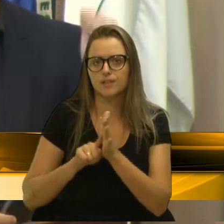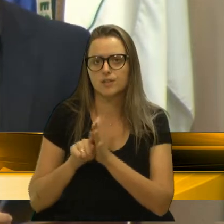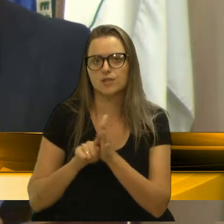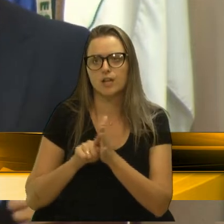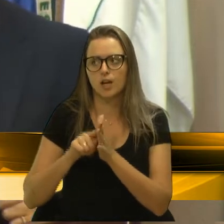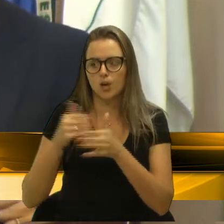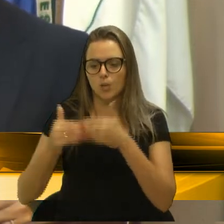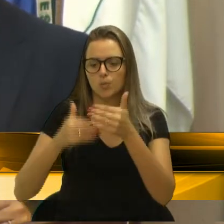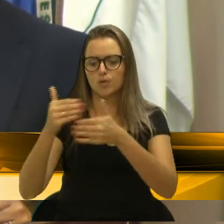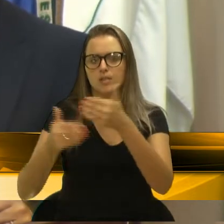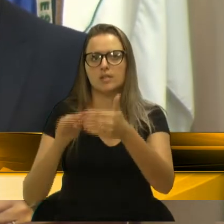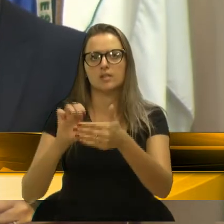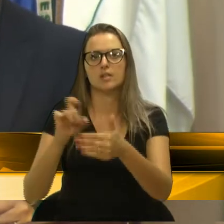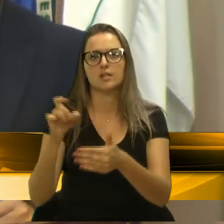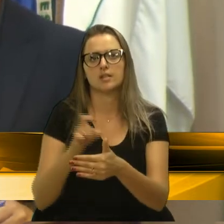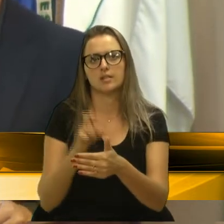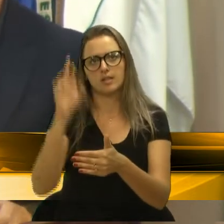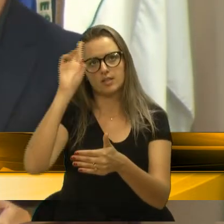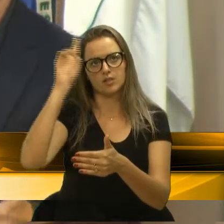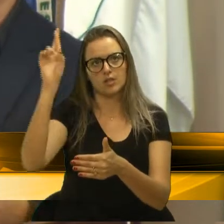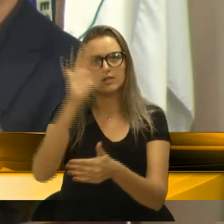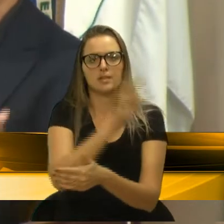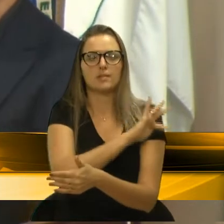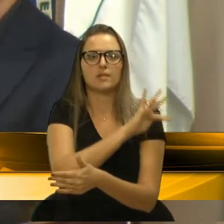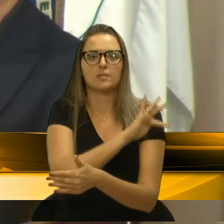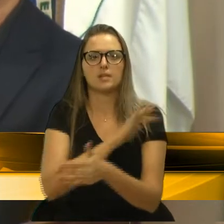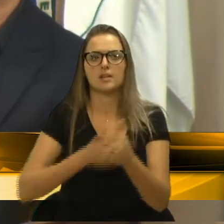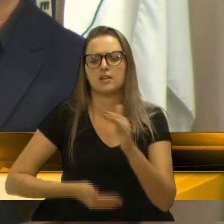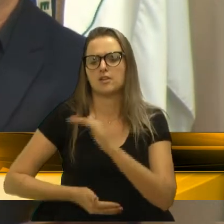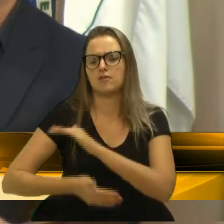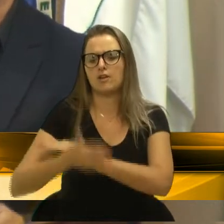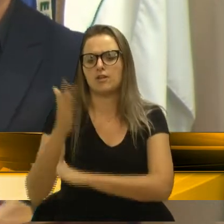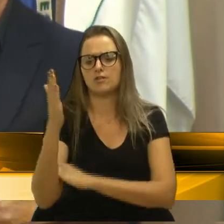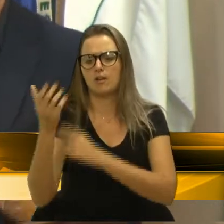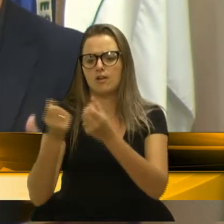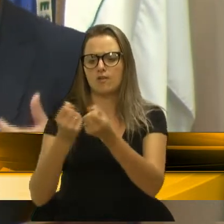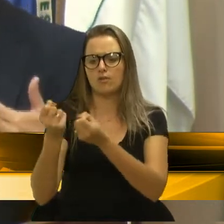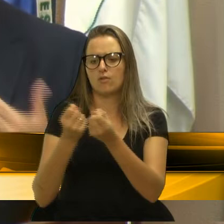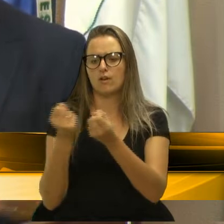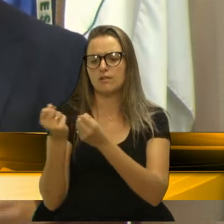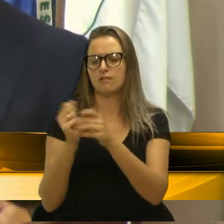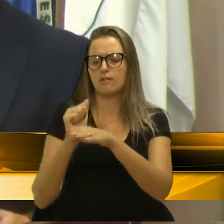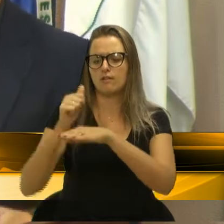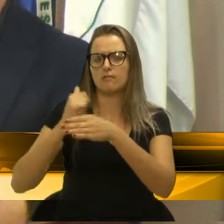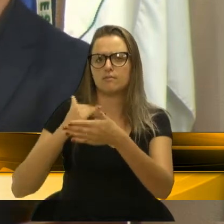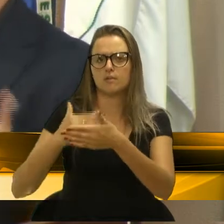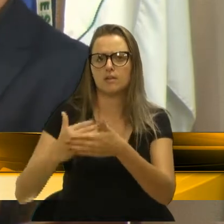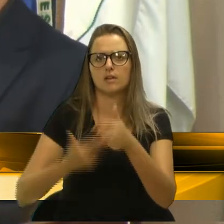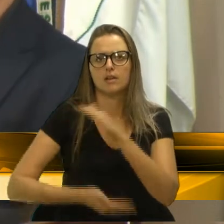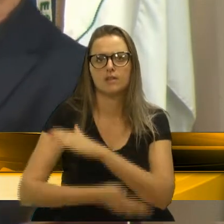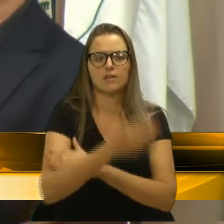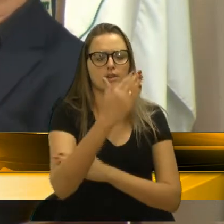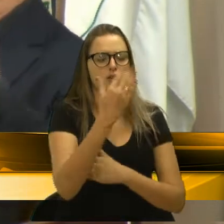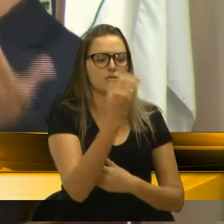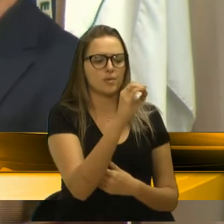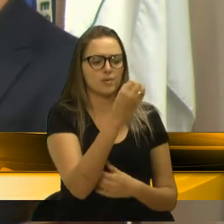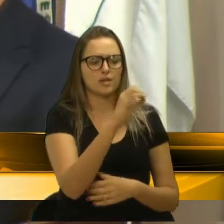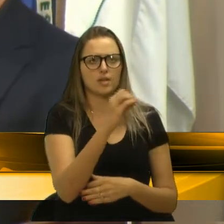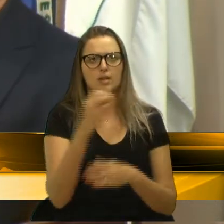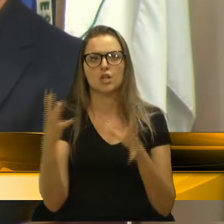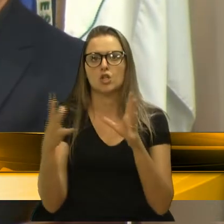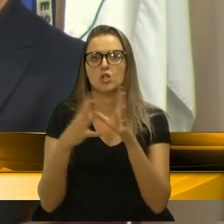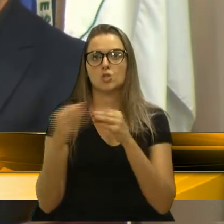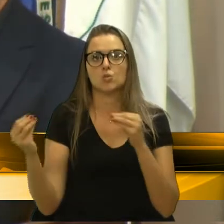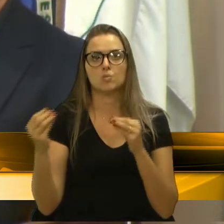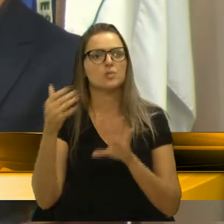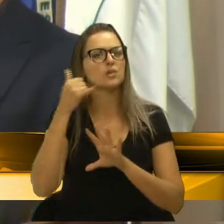procedimentos da ex-diretora da farmácia, que viajava com o carro da farmácia para Foz do Iguaçu, que viajava para Porto Alegre, que sumia inclusive